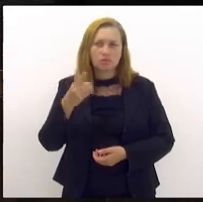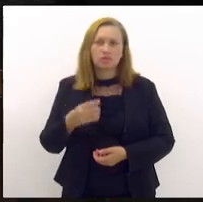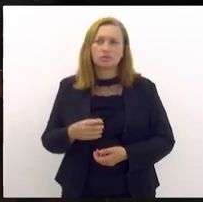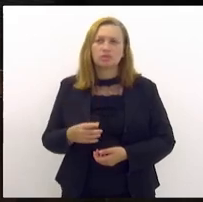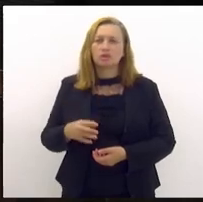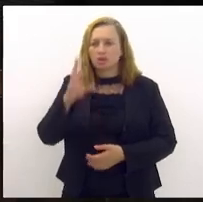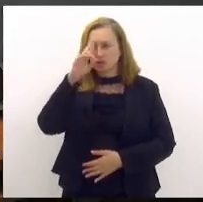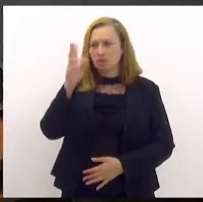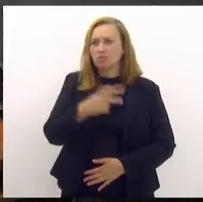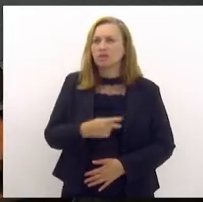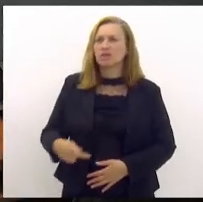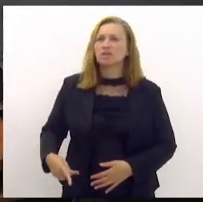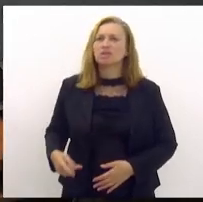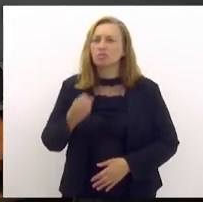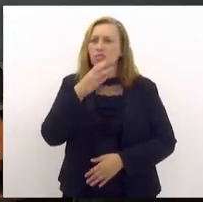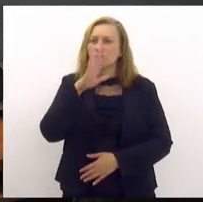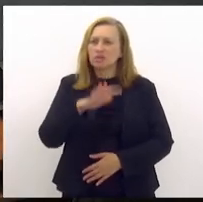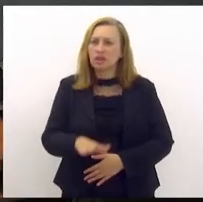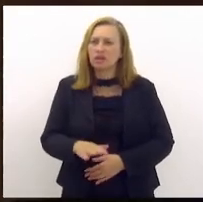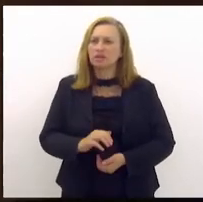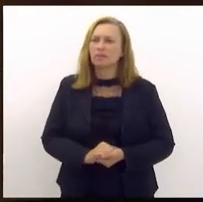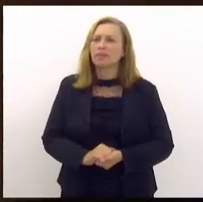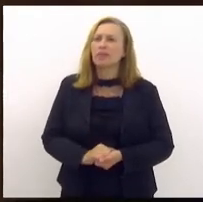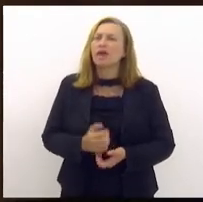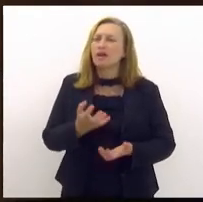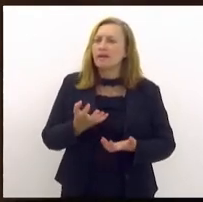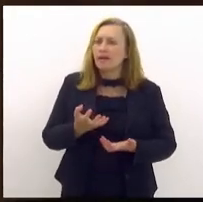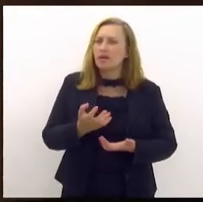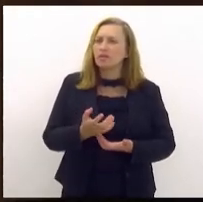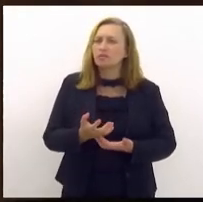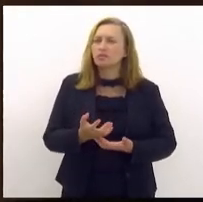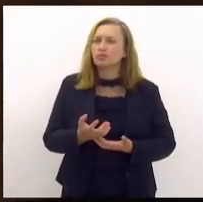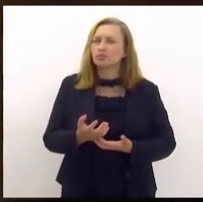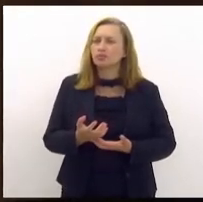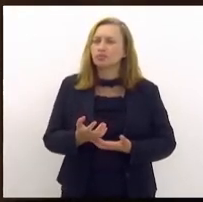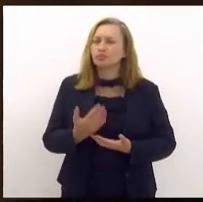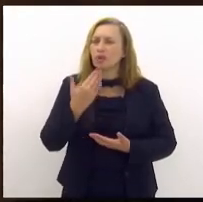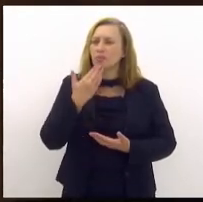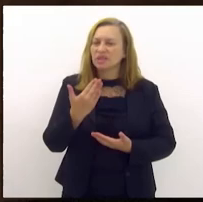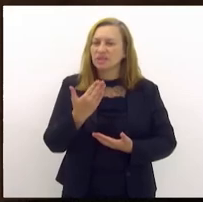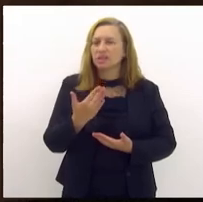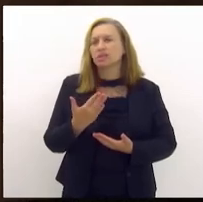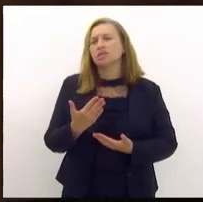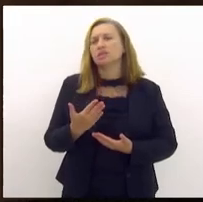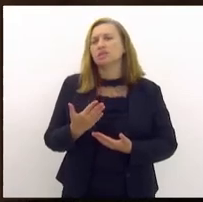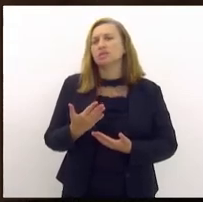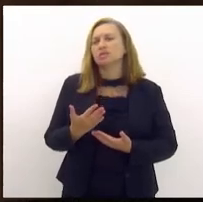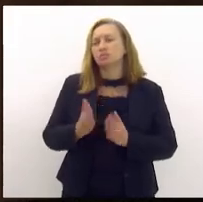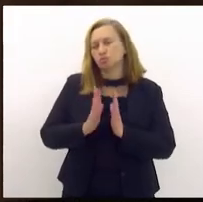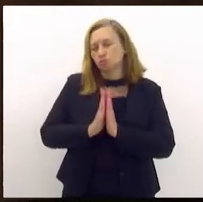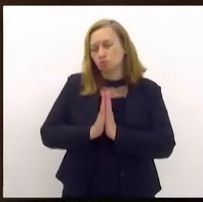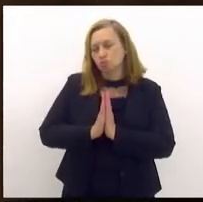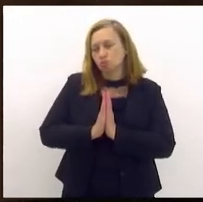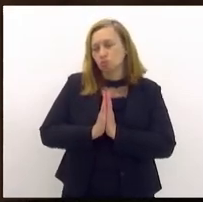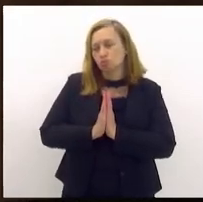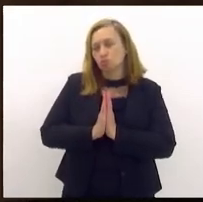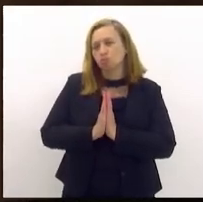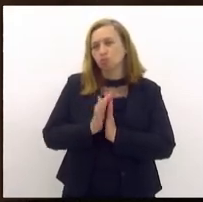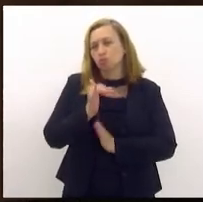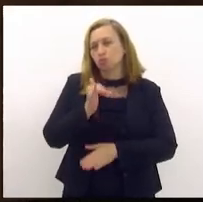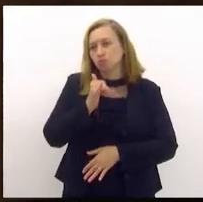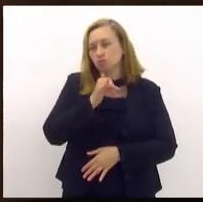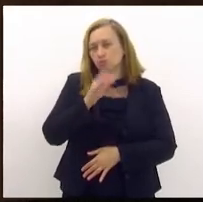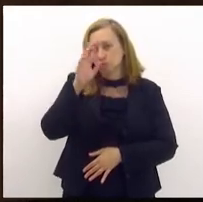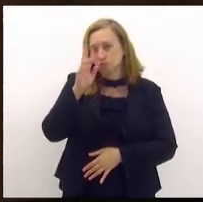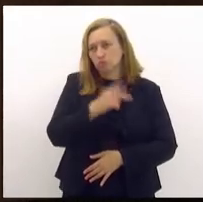Senhora presidente, boa tarde. Quero aqui pedir encarecidamente à senhora que chame